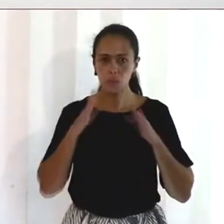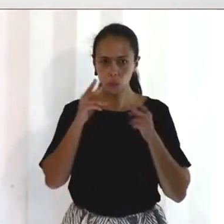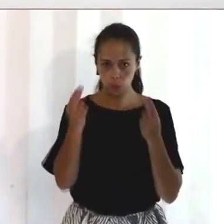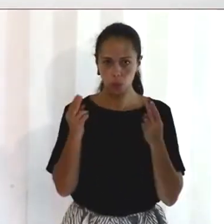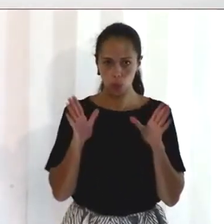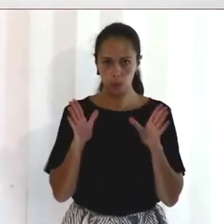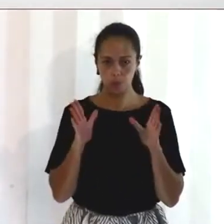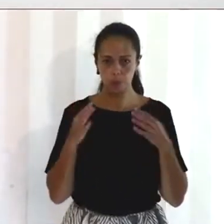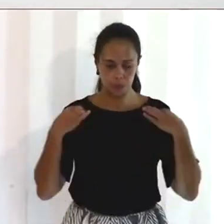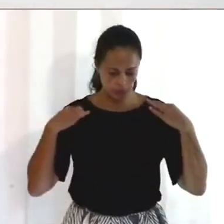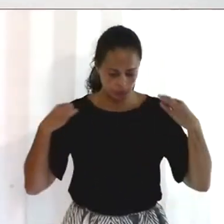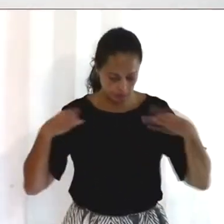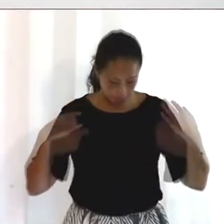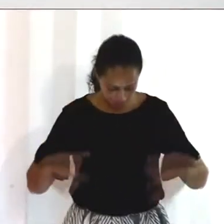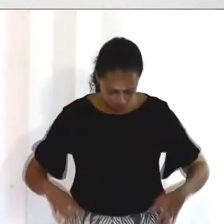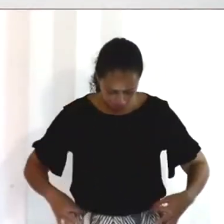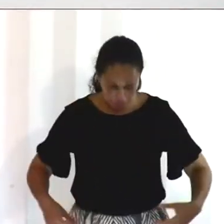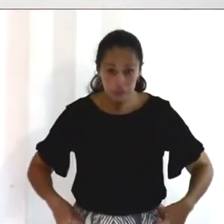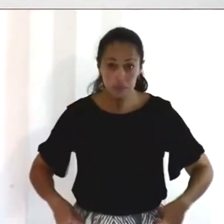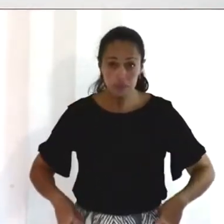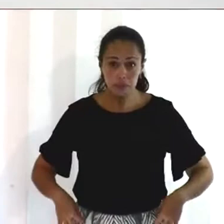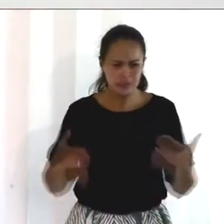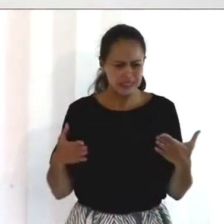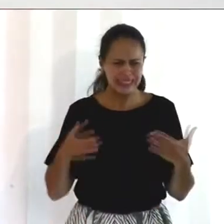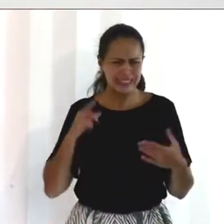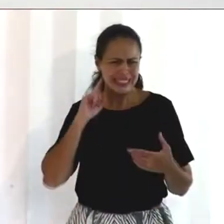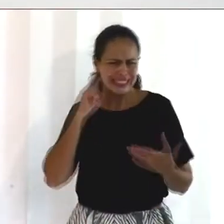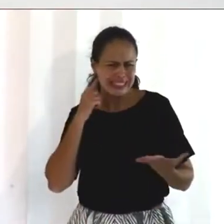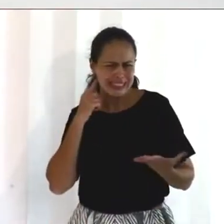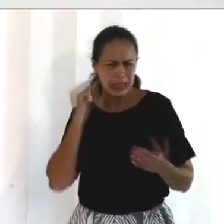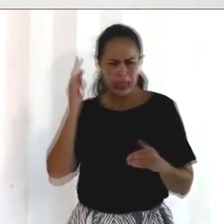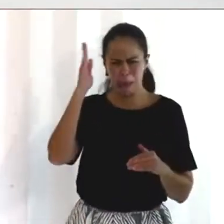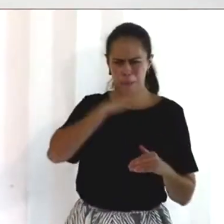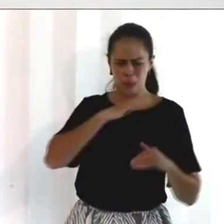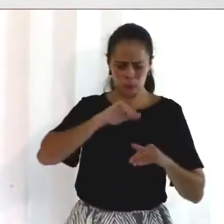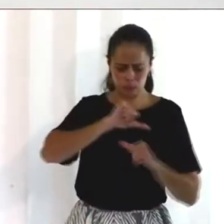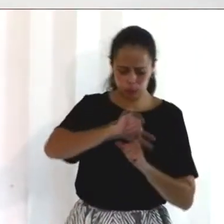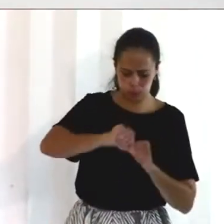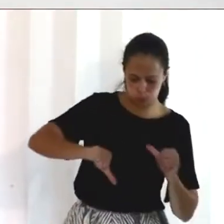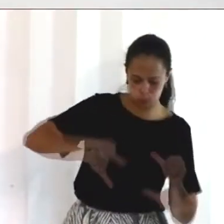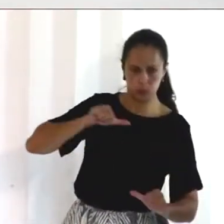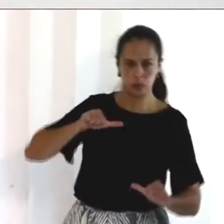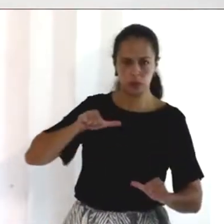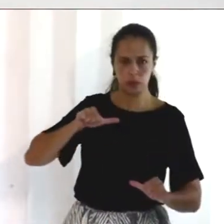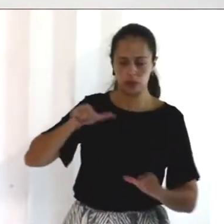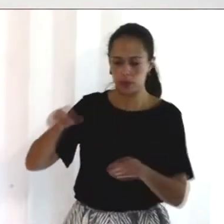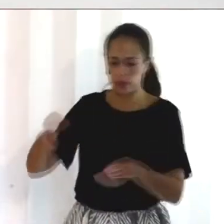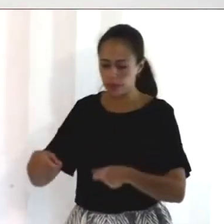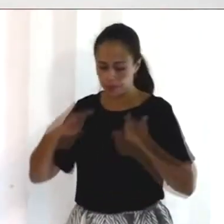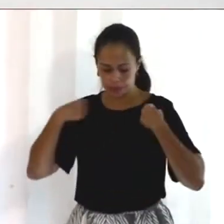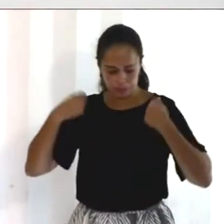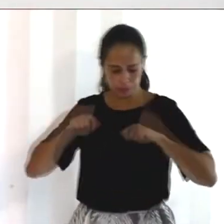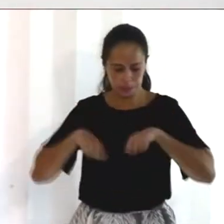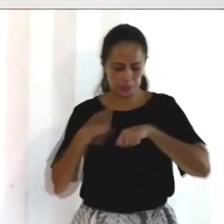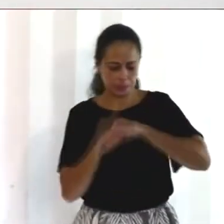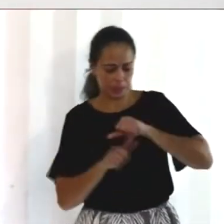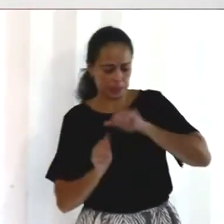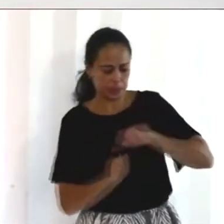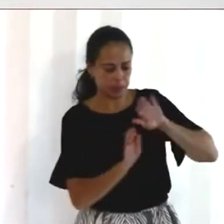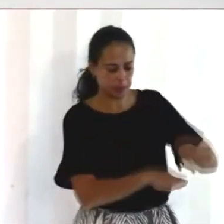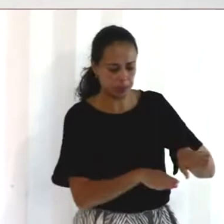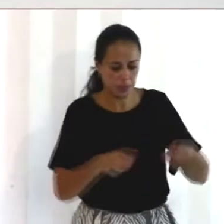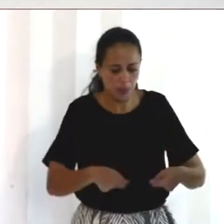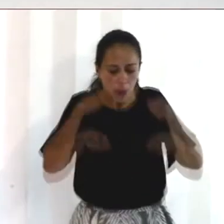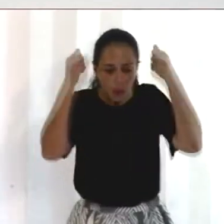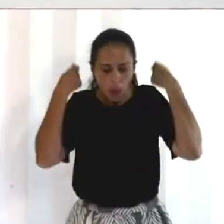a roupa da impureza, o acúmulo da maldade e acolher com mansidão a palavra em vós